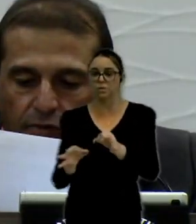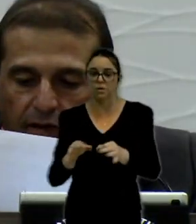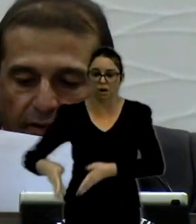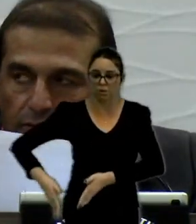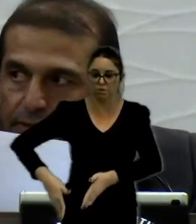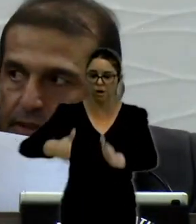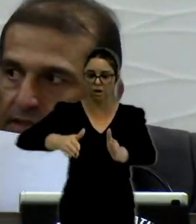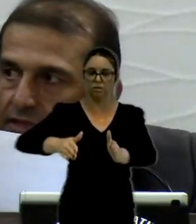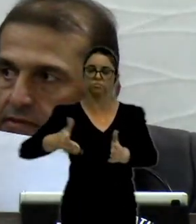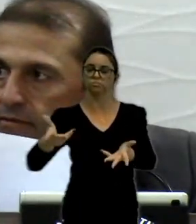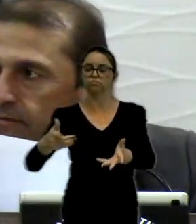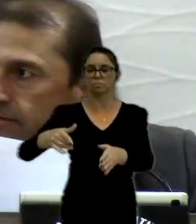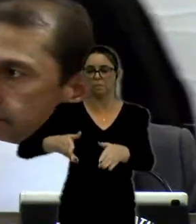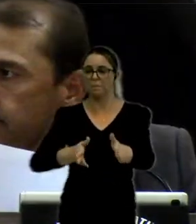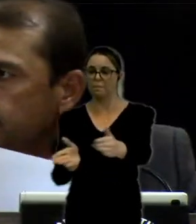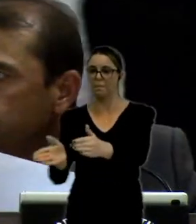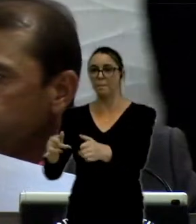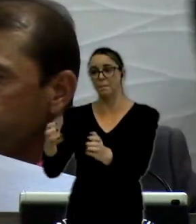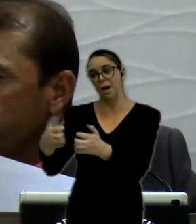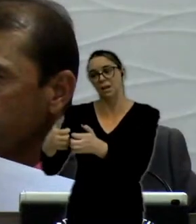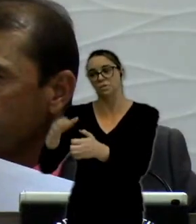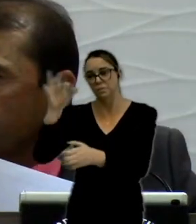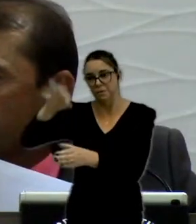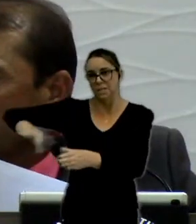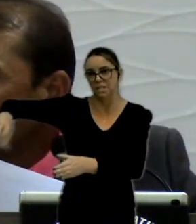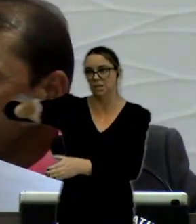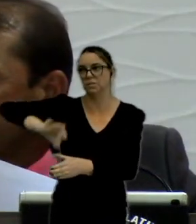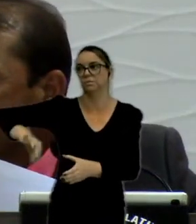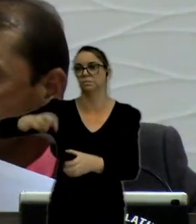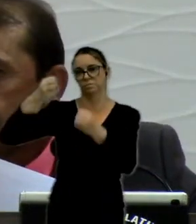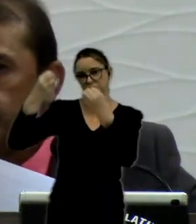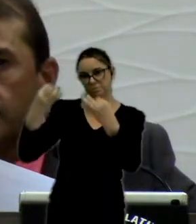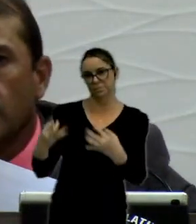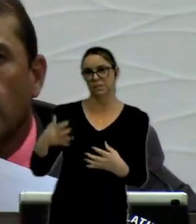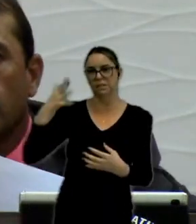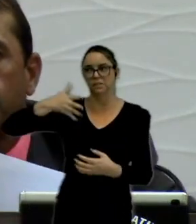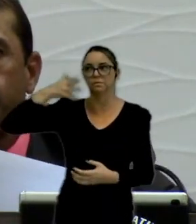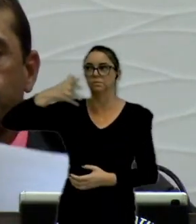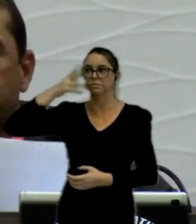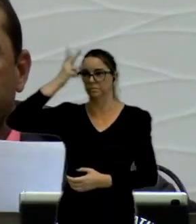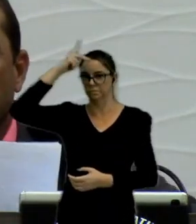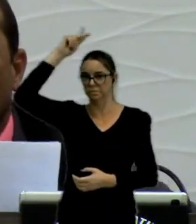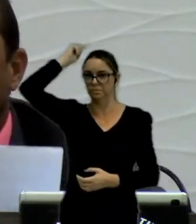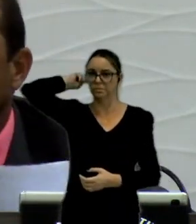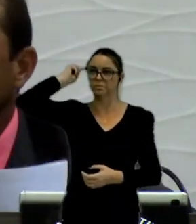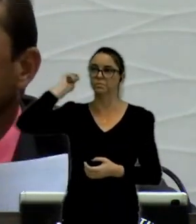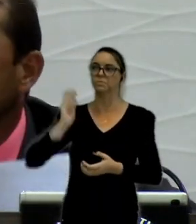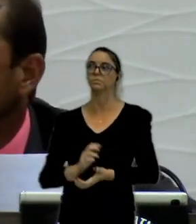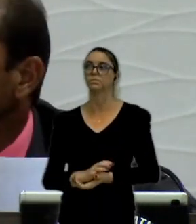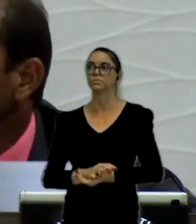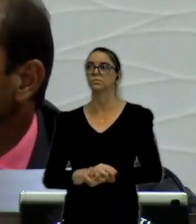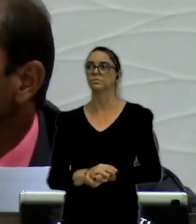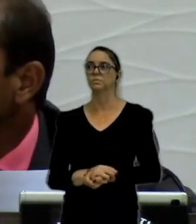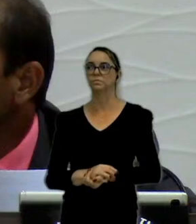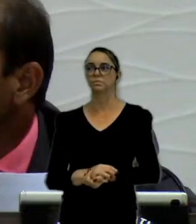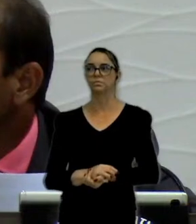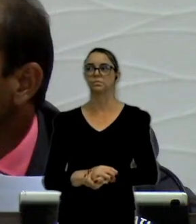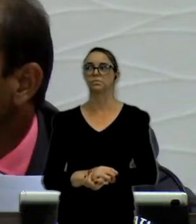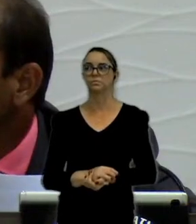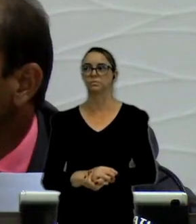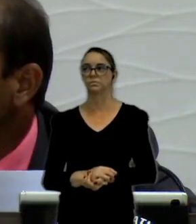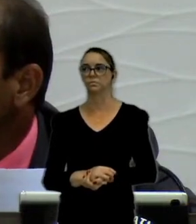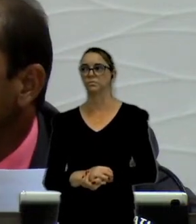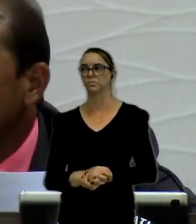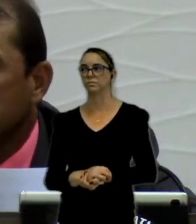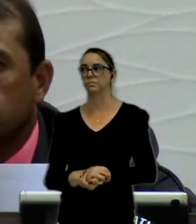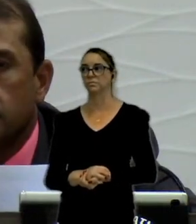São Bento na Vila do Espírito Santo. Em discussão, o requerimento do vereador Pachequinho, que pede a recuperação da Estrada da Vila do Espírito Santo. Discussão, o